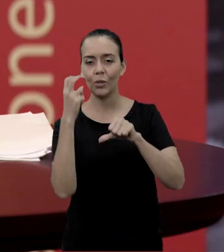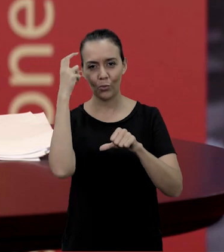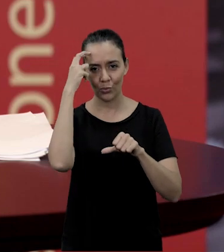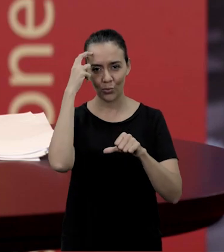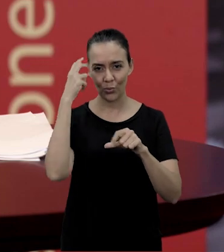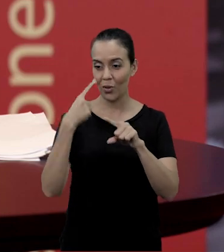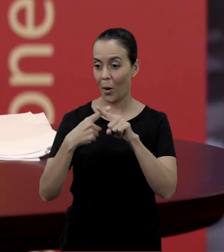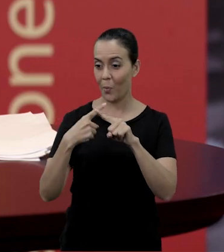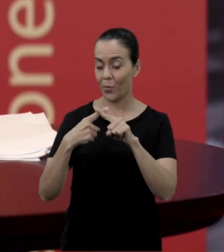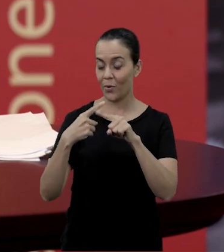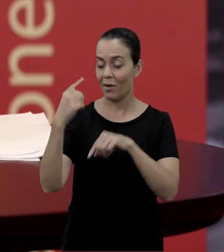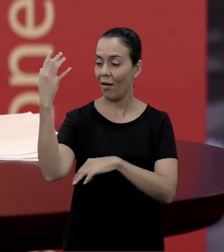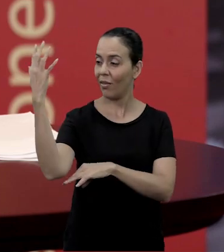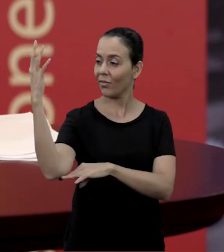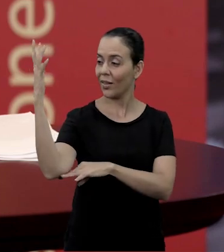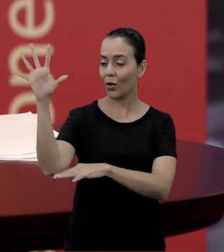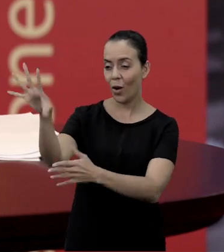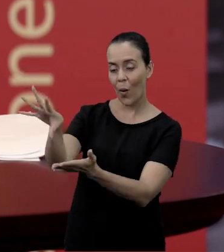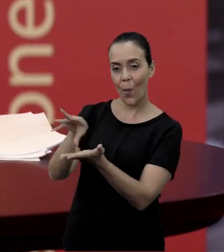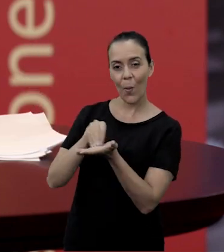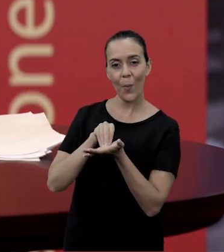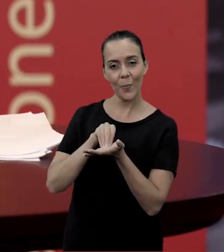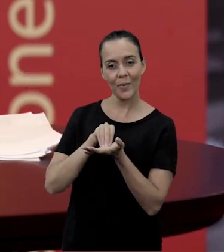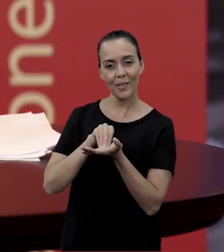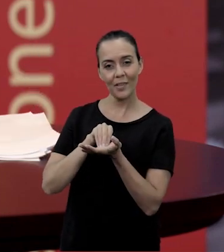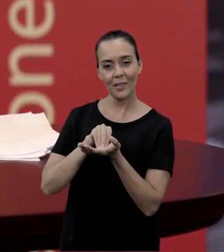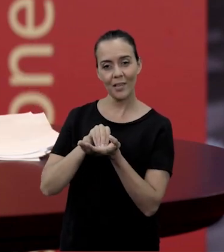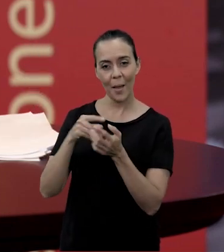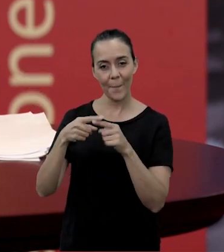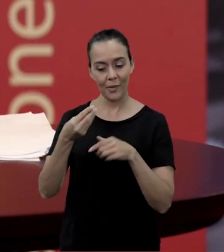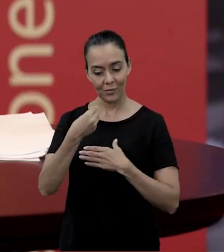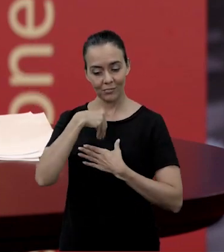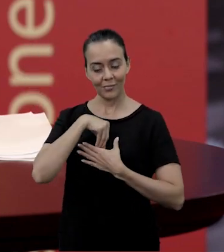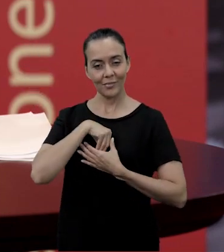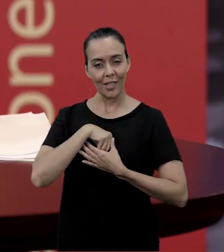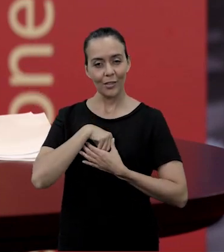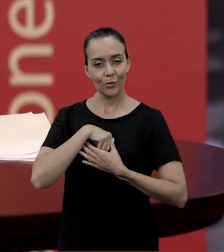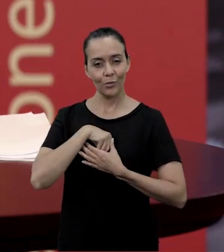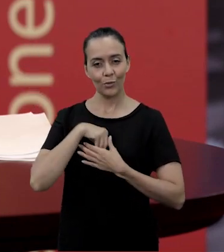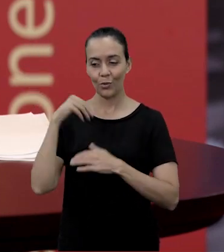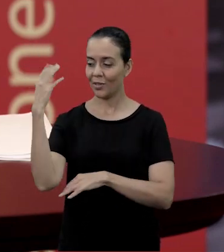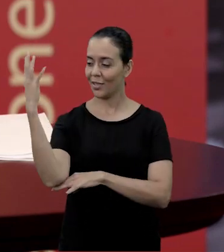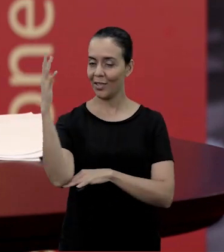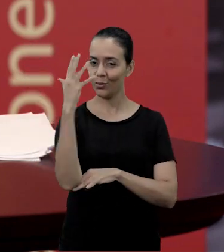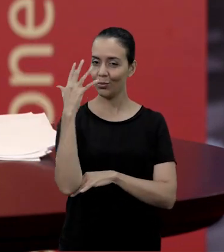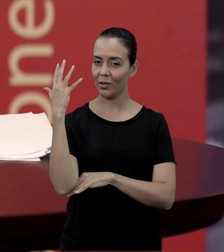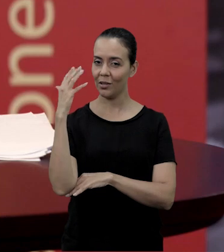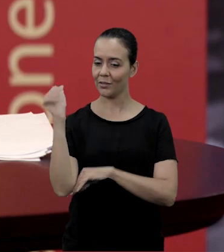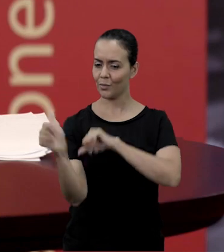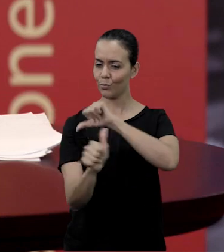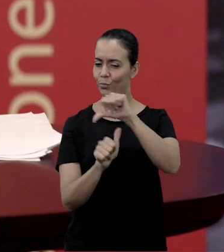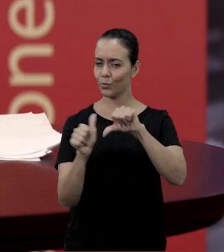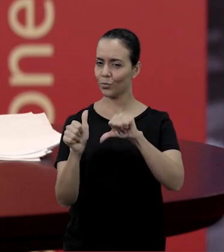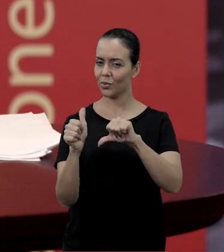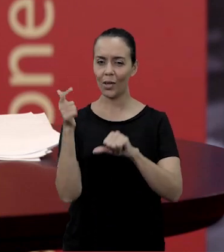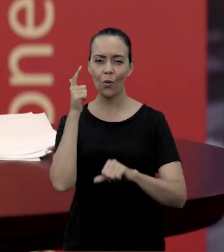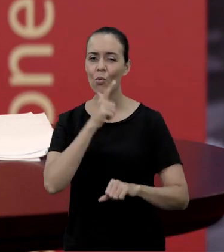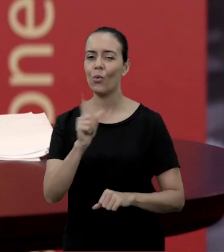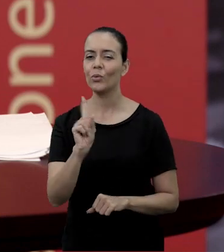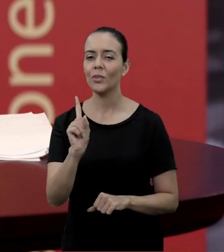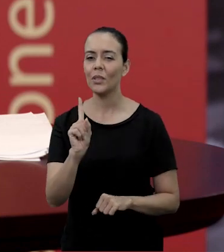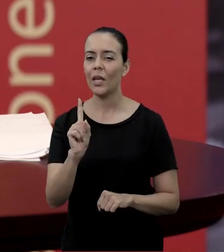sobre a natureza, que, no entanto, não pode ser modificada na sua essência. E é para nos libertar